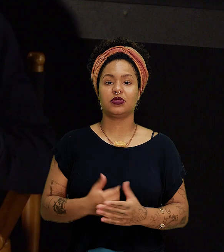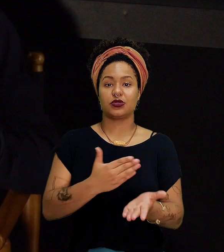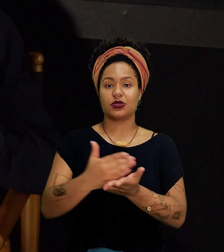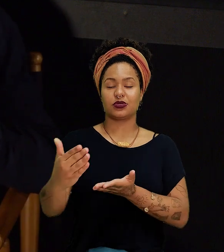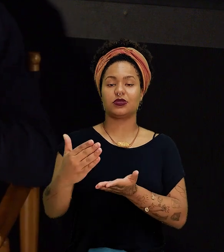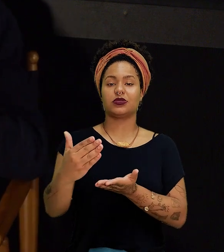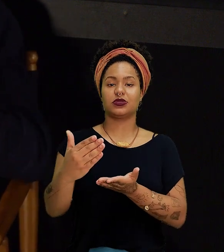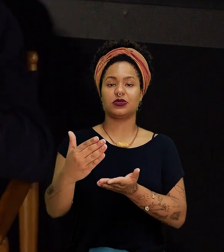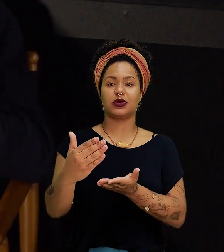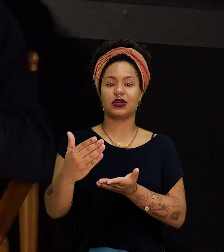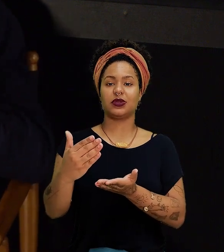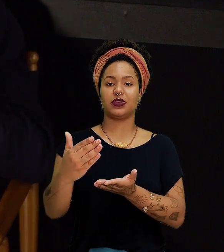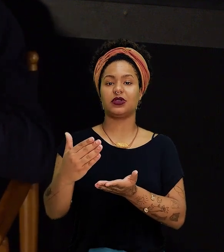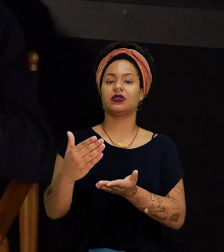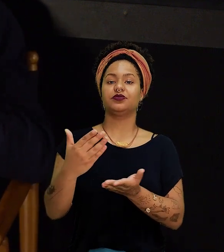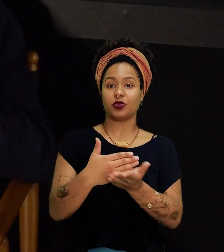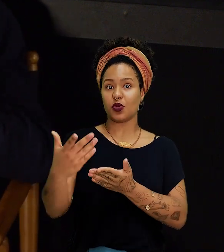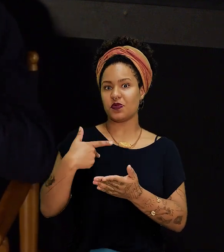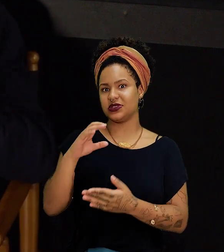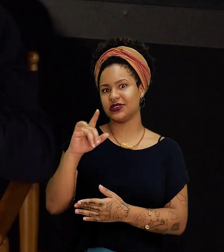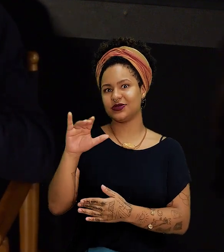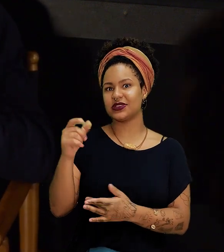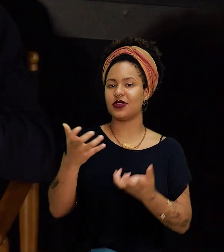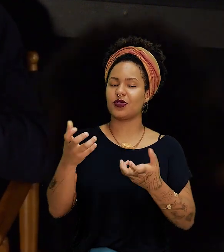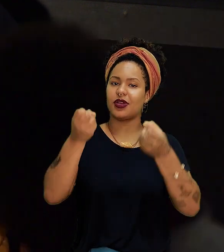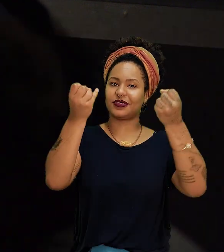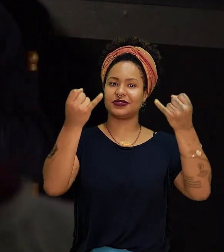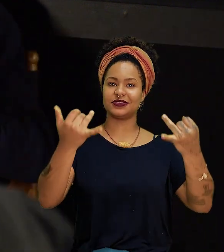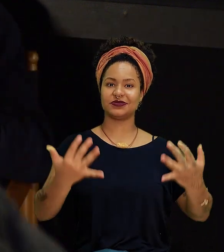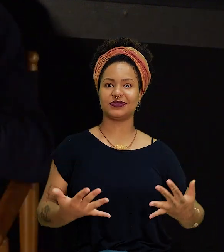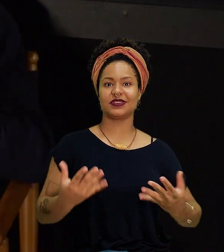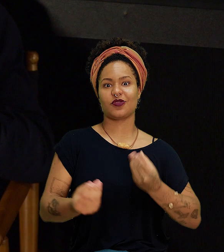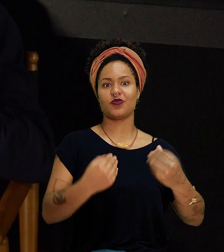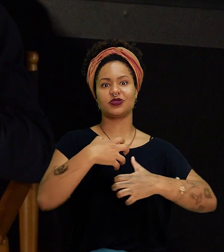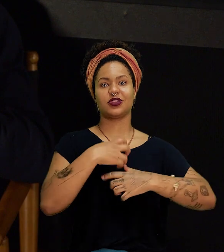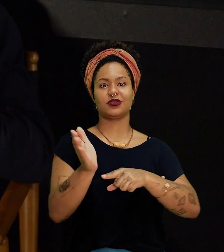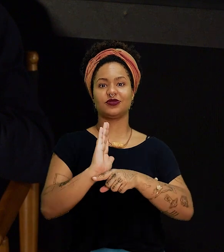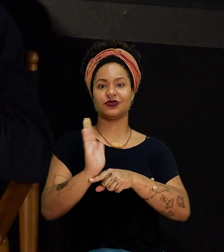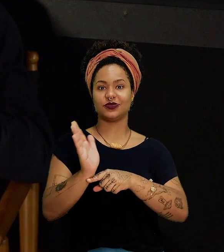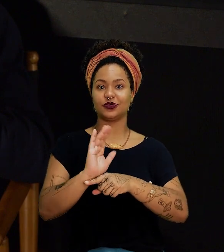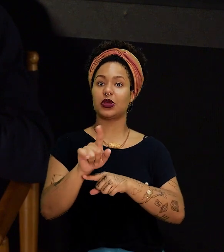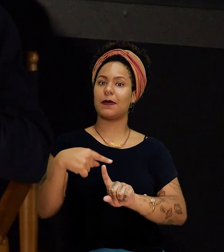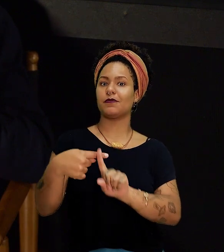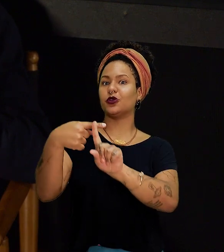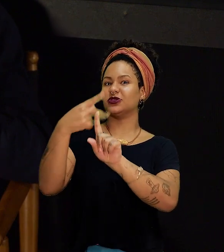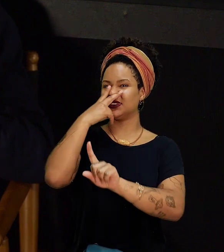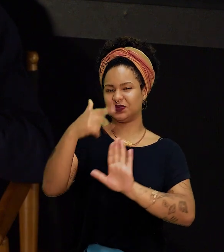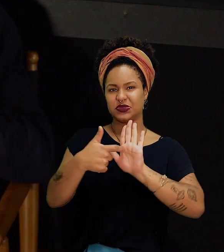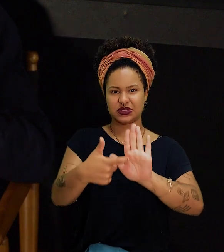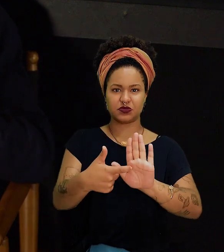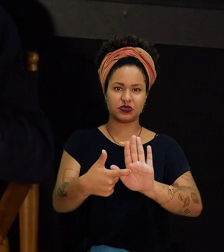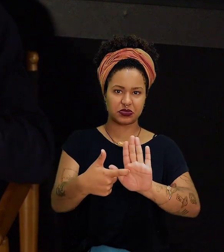Começando aqui, Célio, primeiro eu quero deixar claro que a minha impressão do filme é que ele é demasiadamente